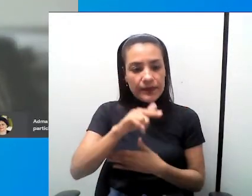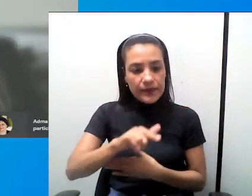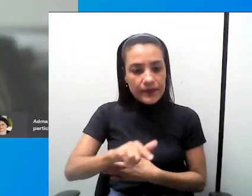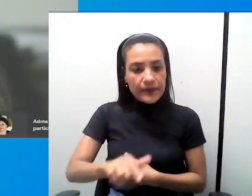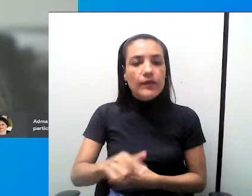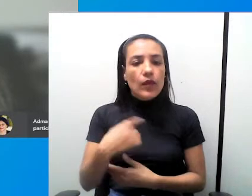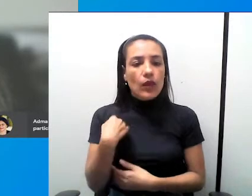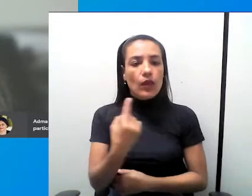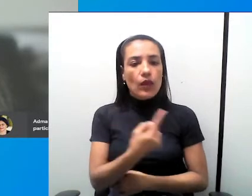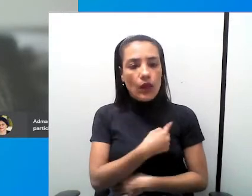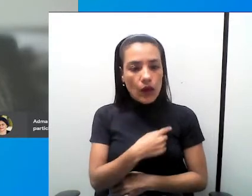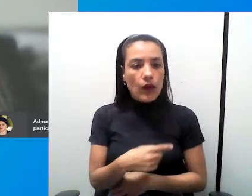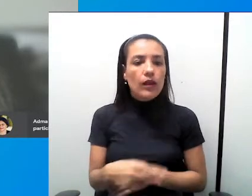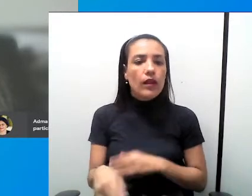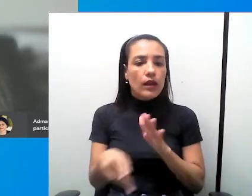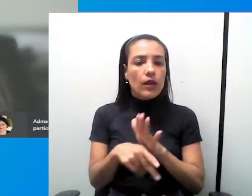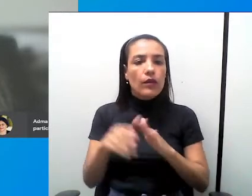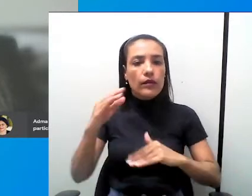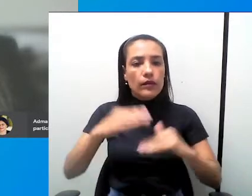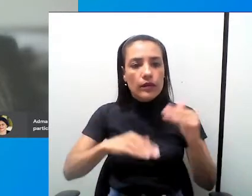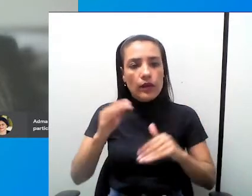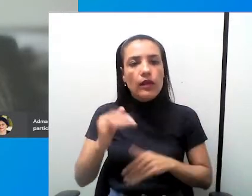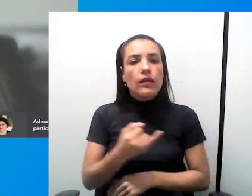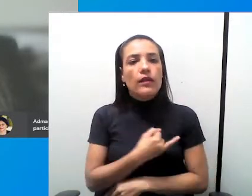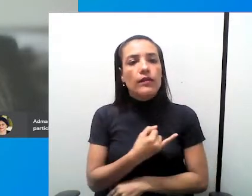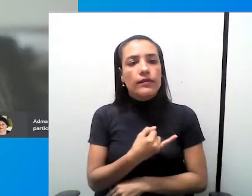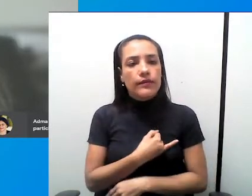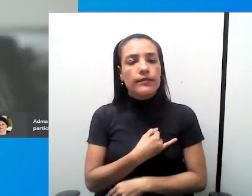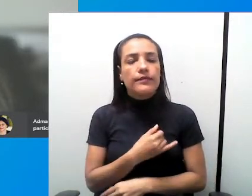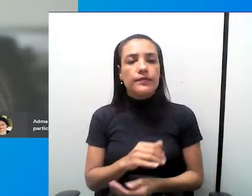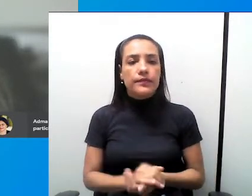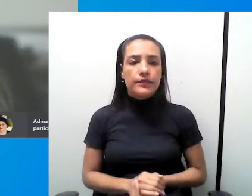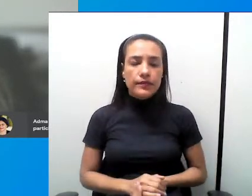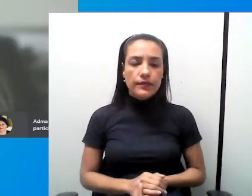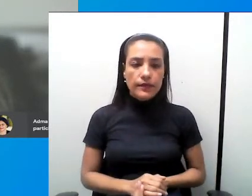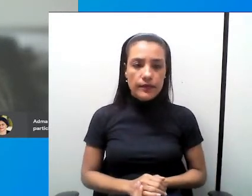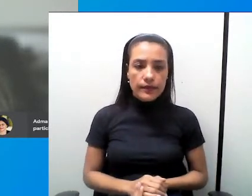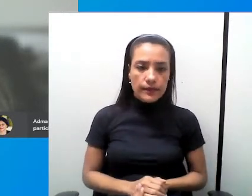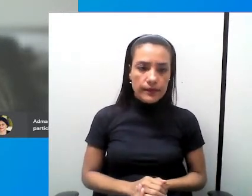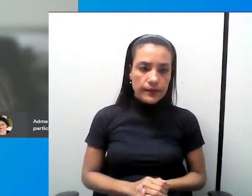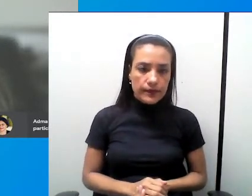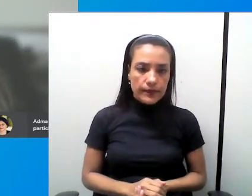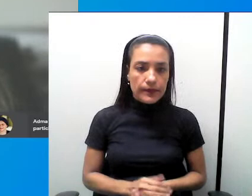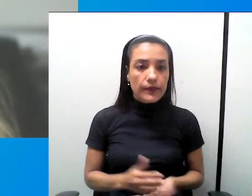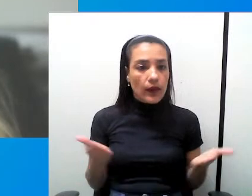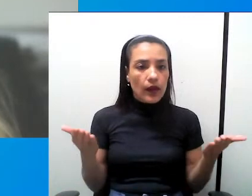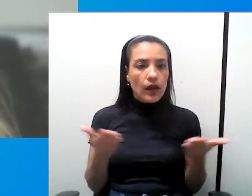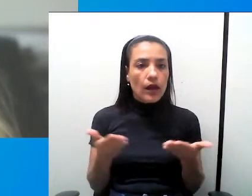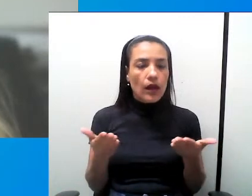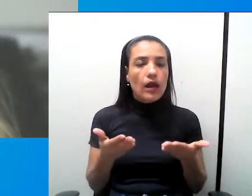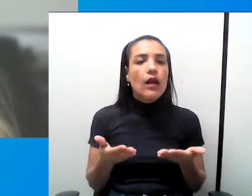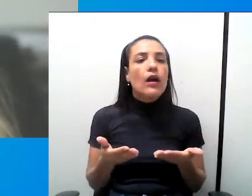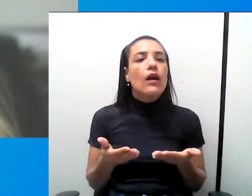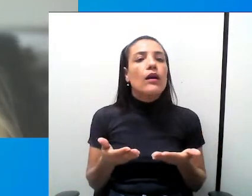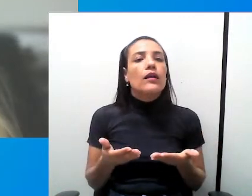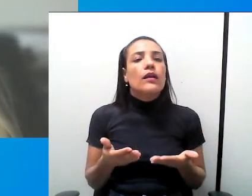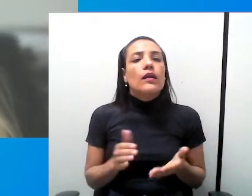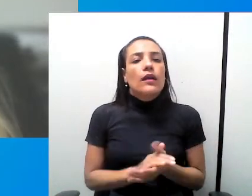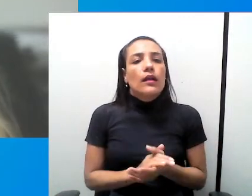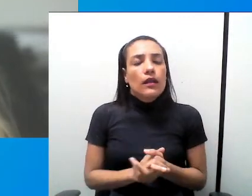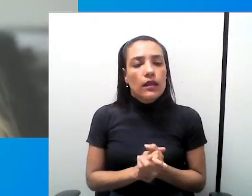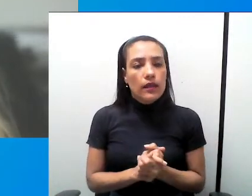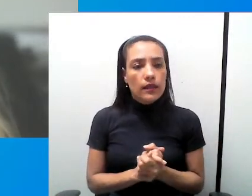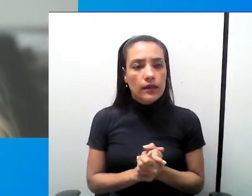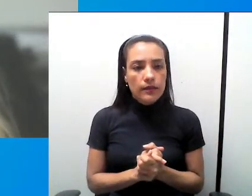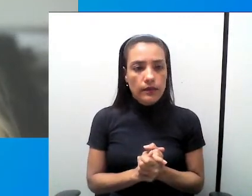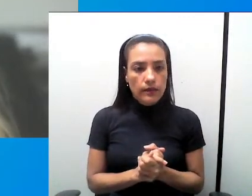agradeço a explanação de todos vocês. Né? Nós vamos agora para a segunda etapa